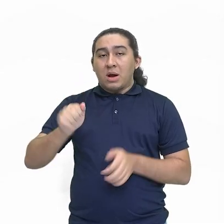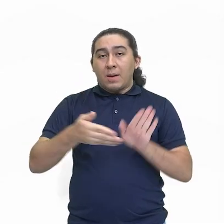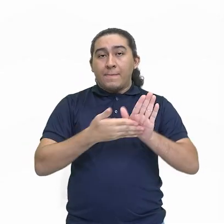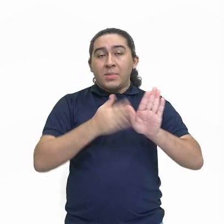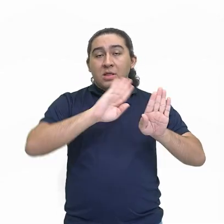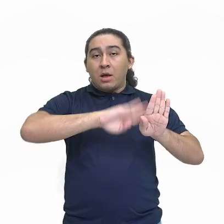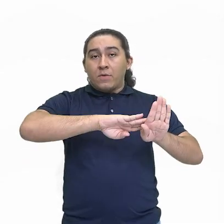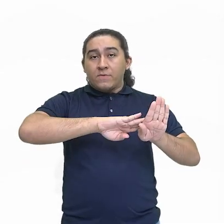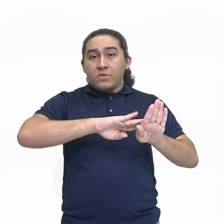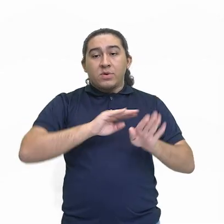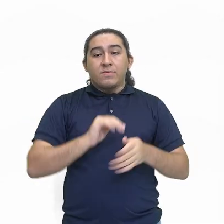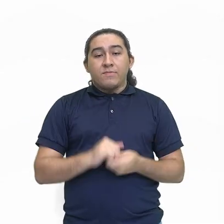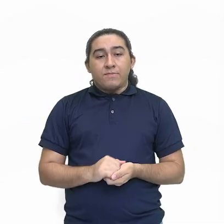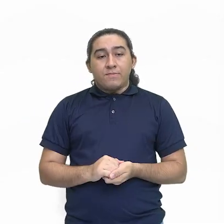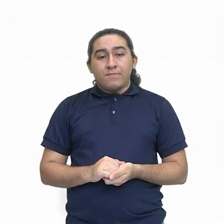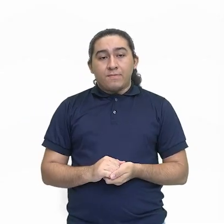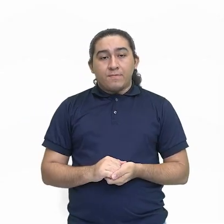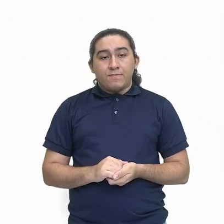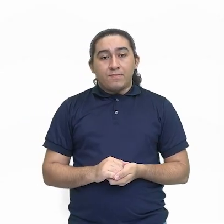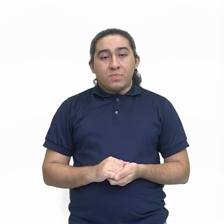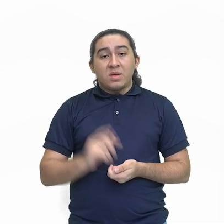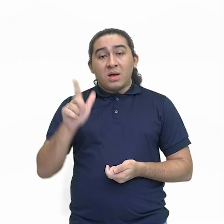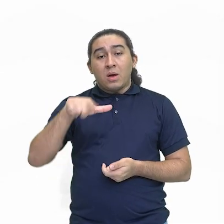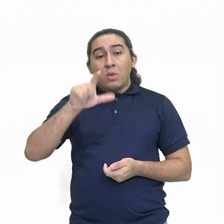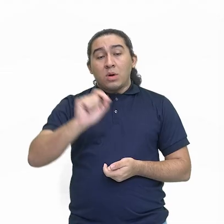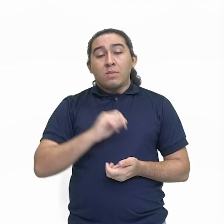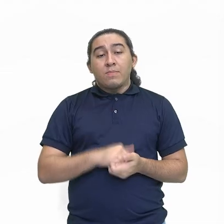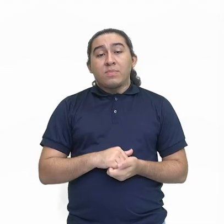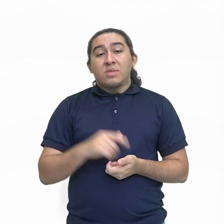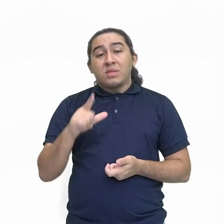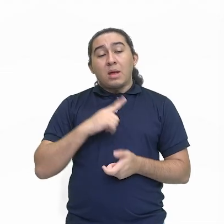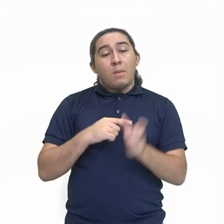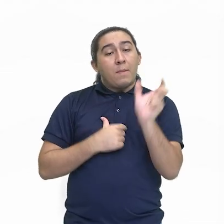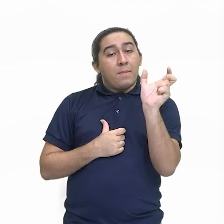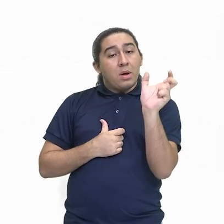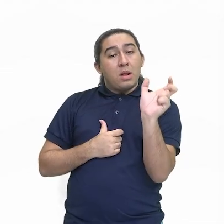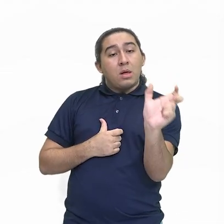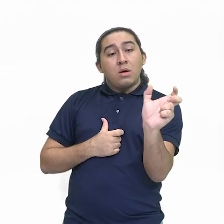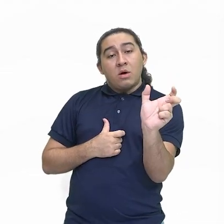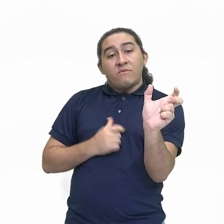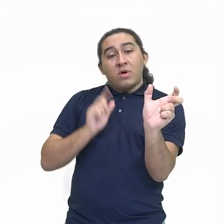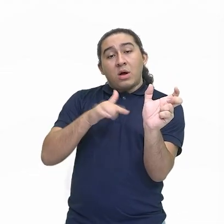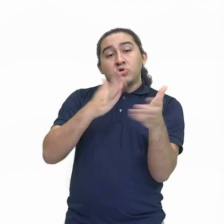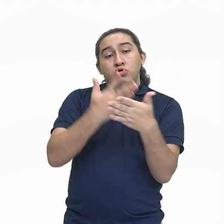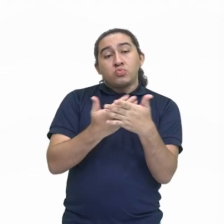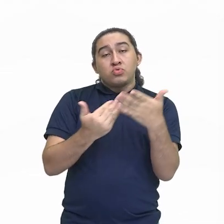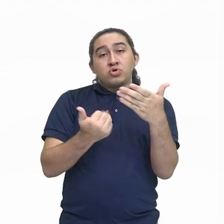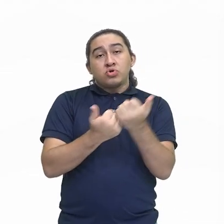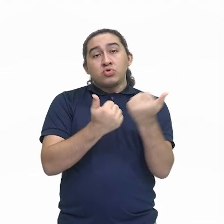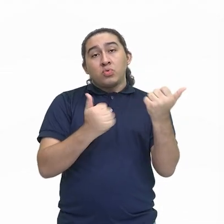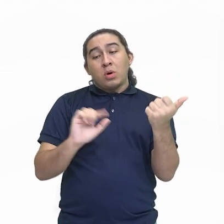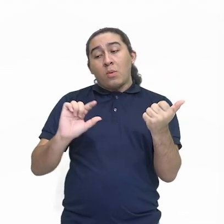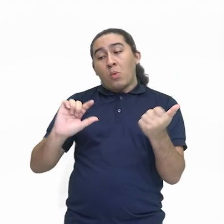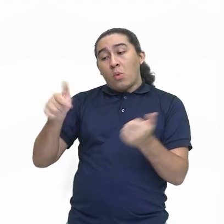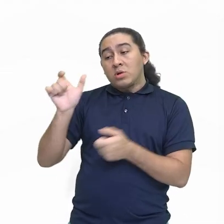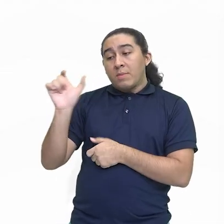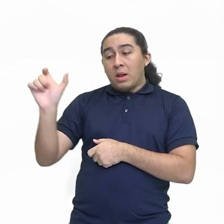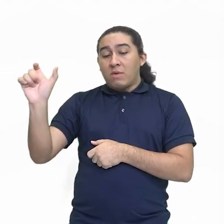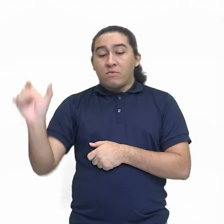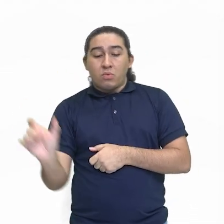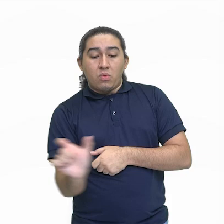Então, a metáfora, ela consiste na substituição de uma palavra por outra em